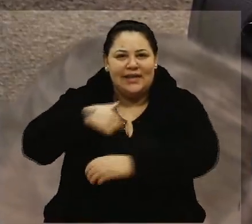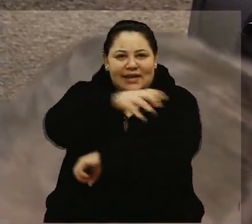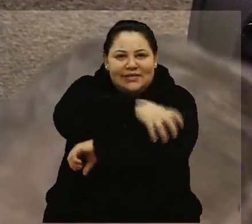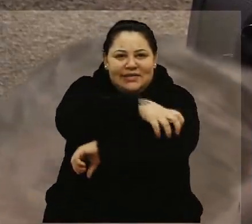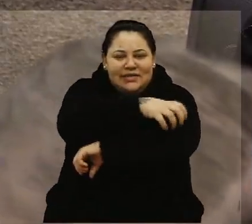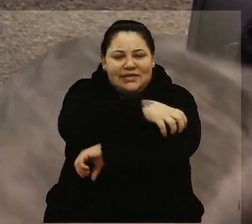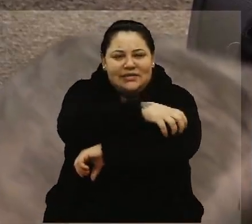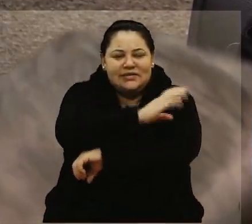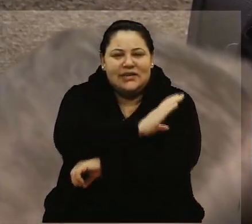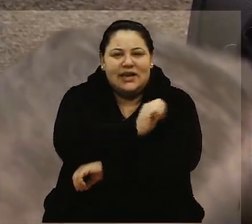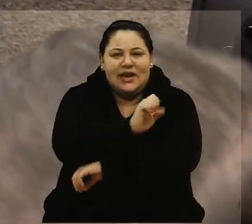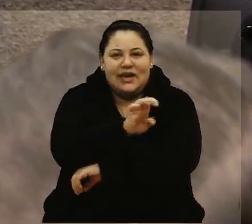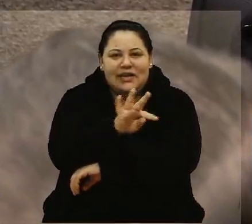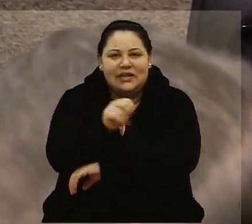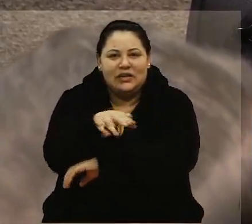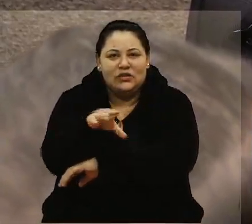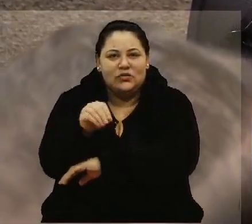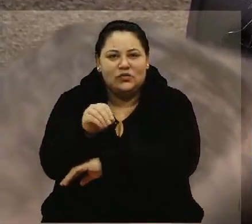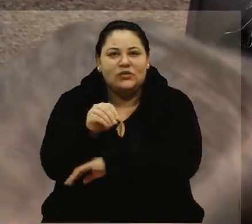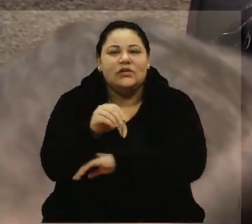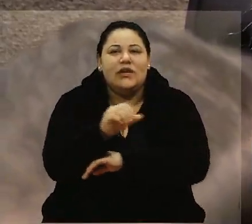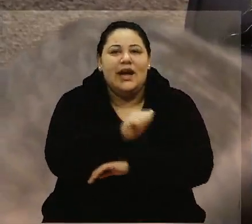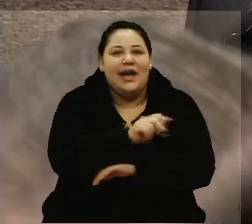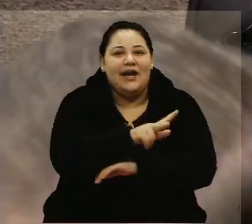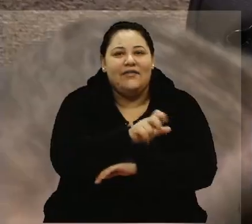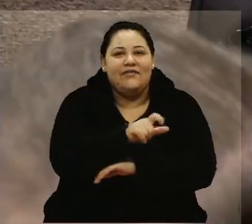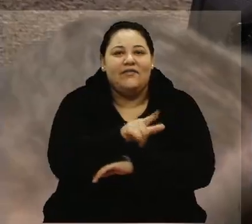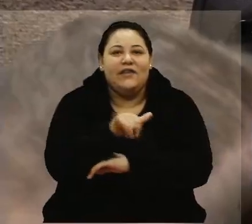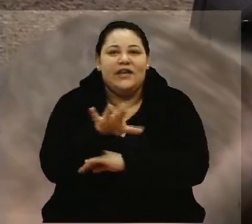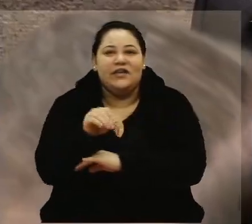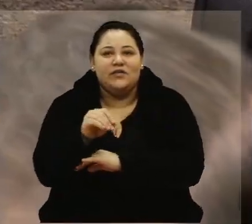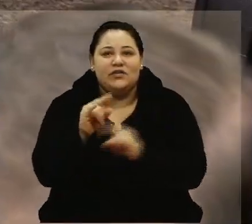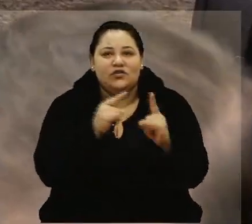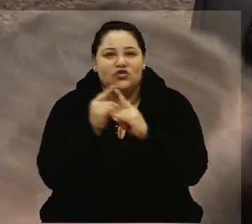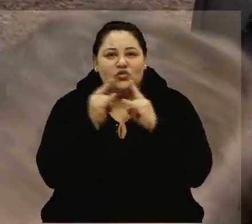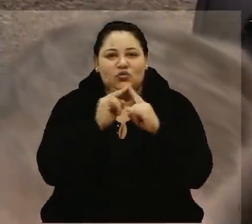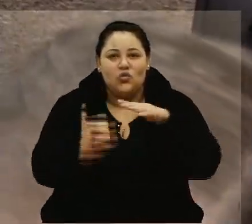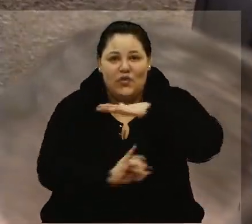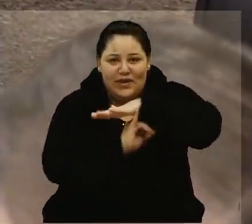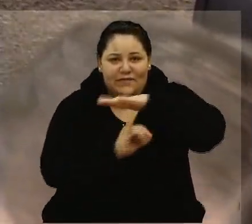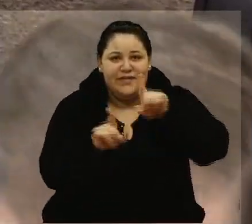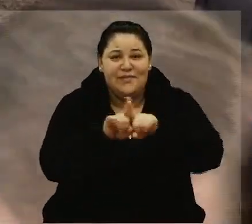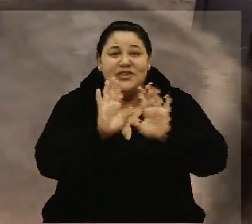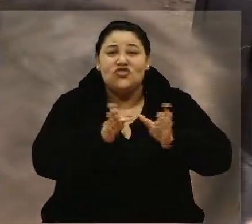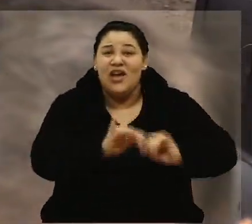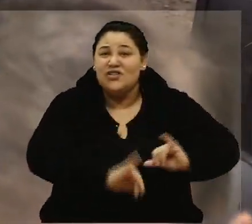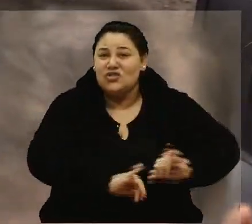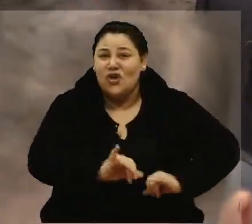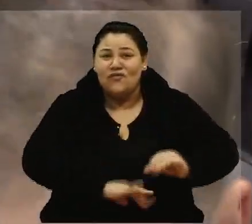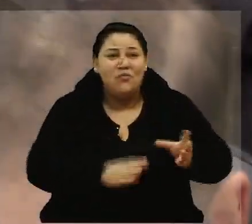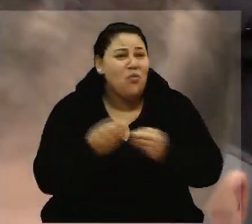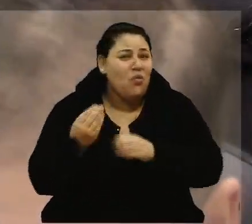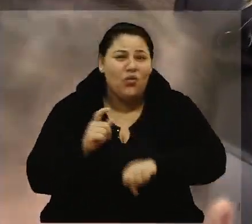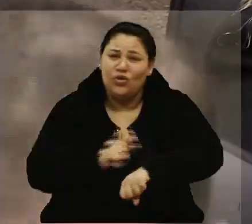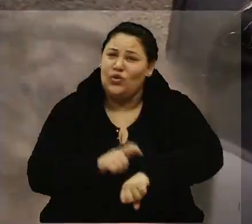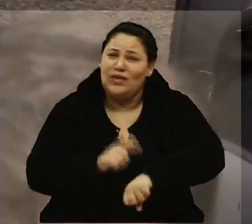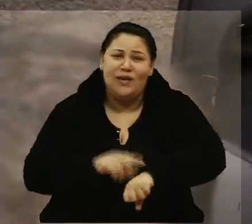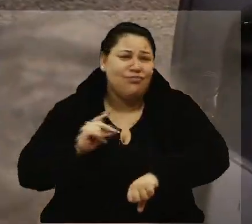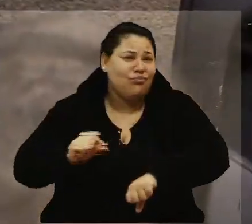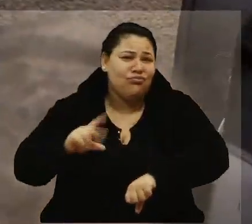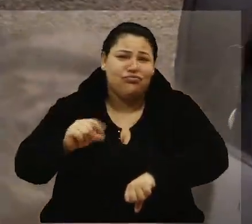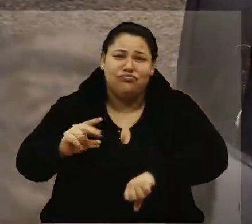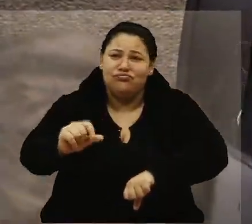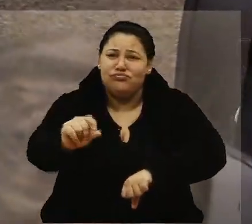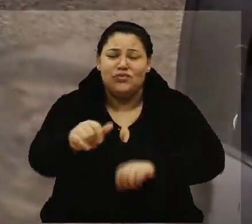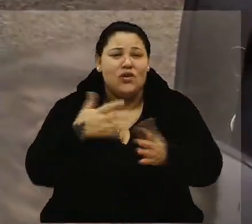Filho, com a Avelino Antônio de Souza, que dá ali no Instituto Técnico, sofrem há muito tempo com qualquer chuva. Eles